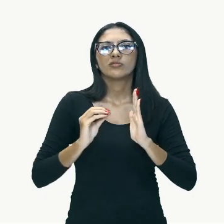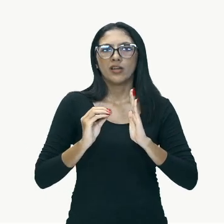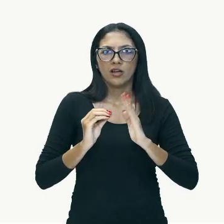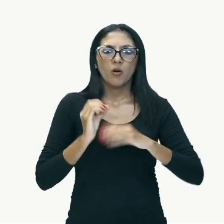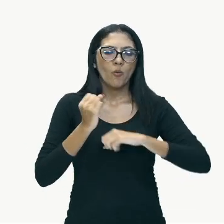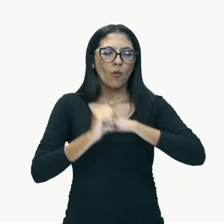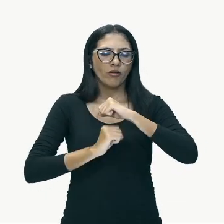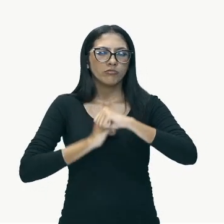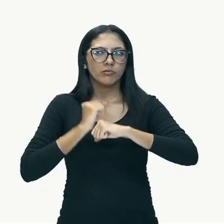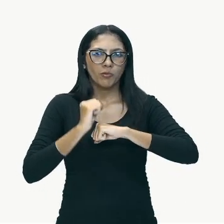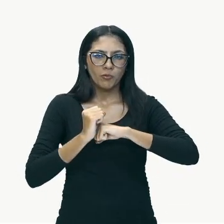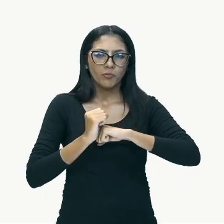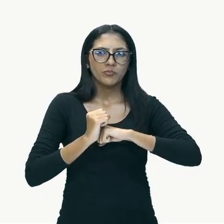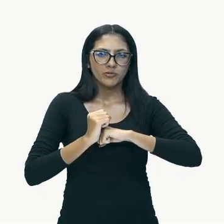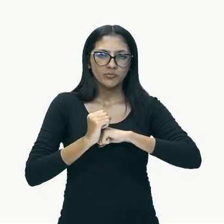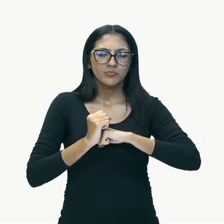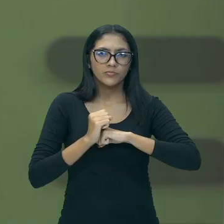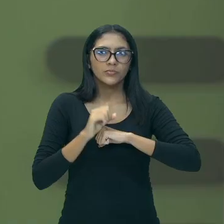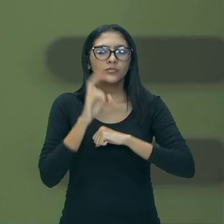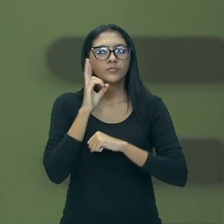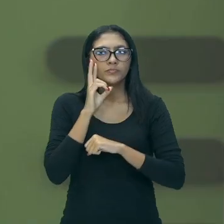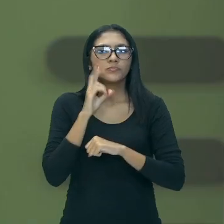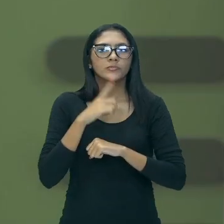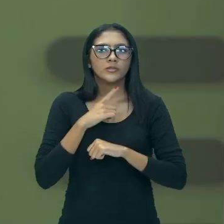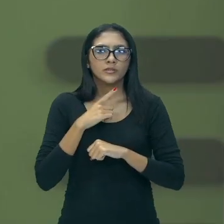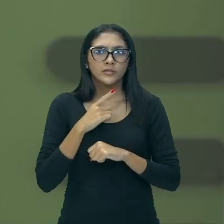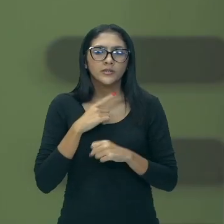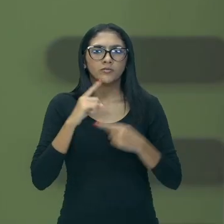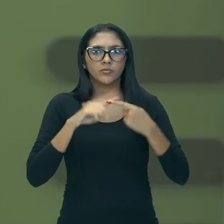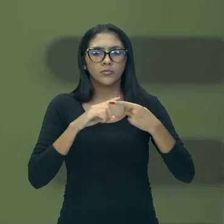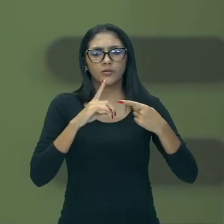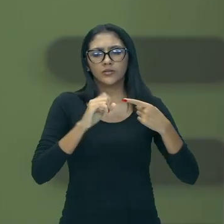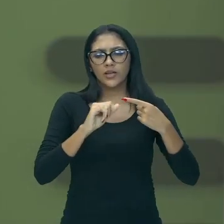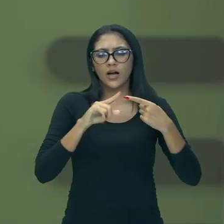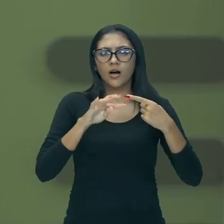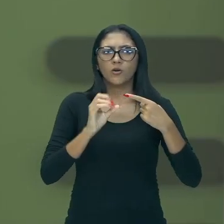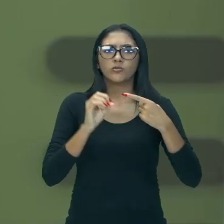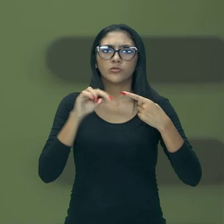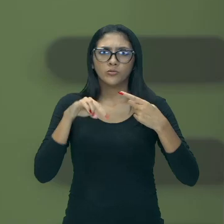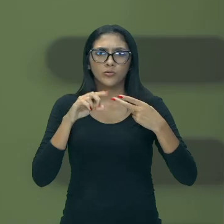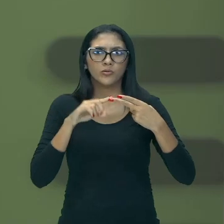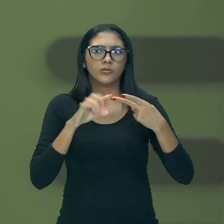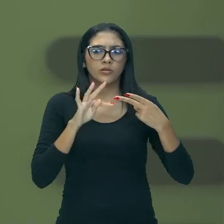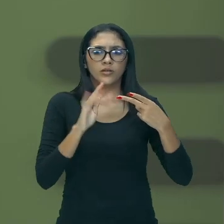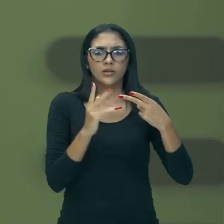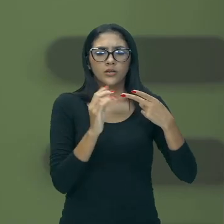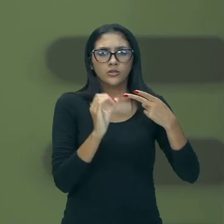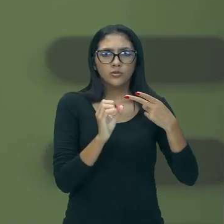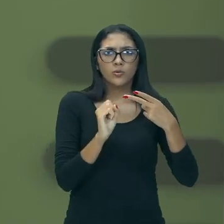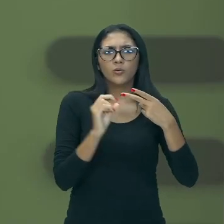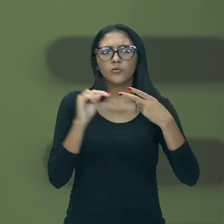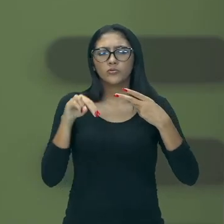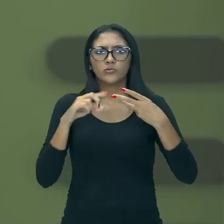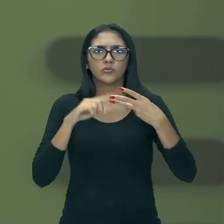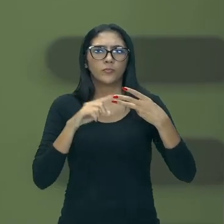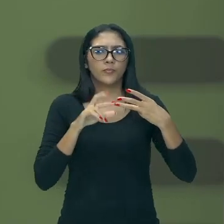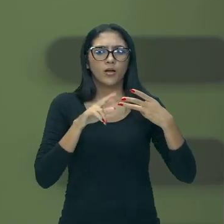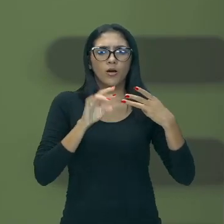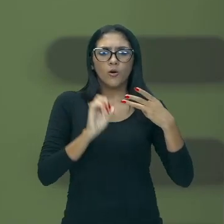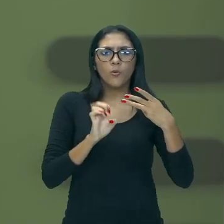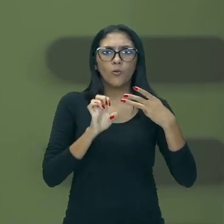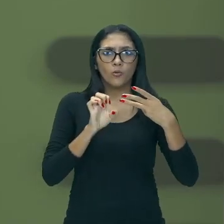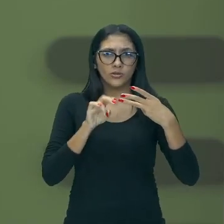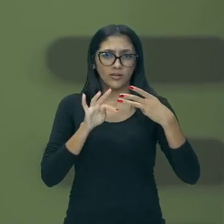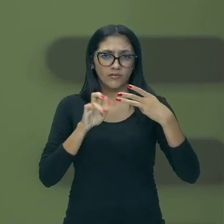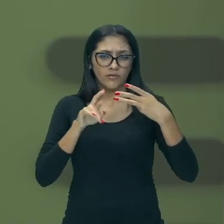atômicos nós pegamos desde Dalton, nós chegamos a Thomson, nós falamos de Rutherford, falamos